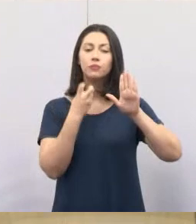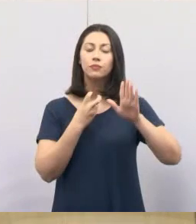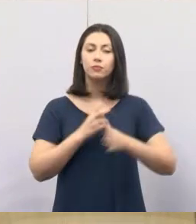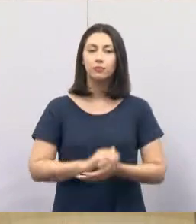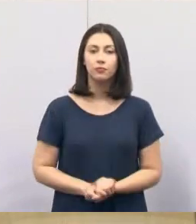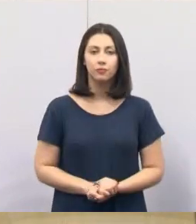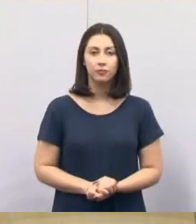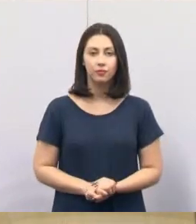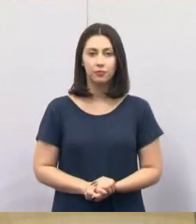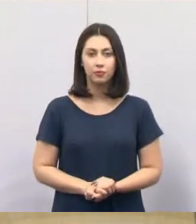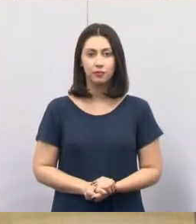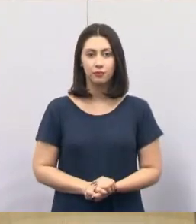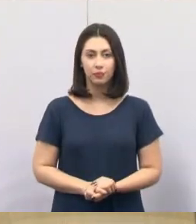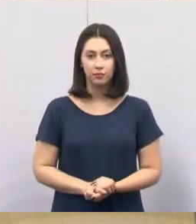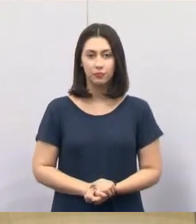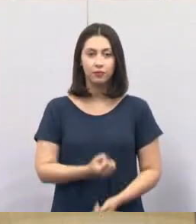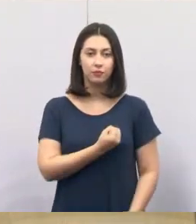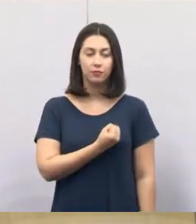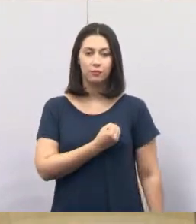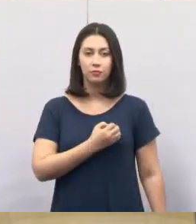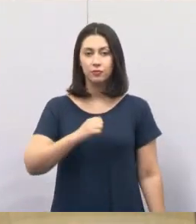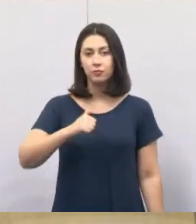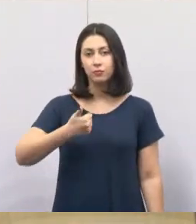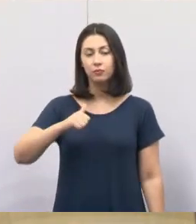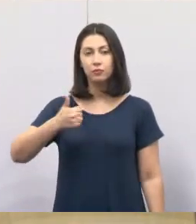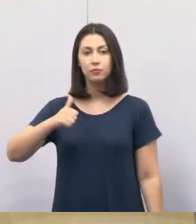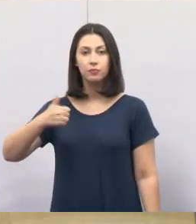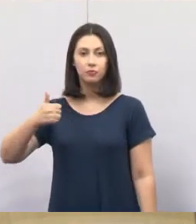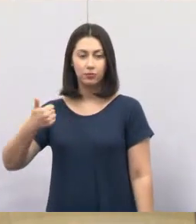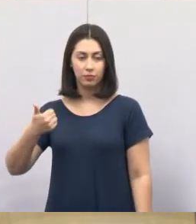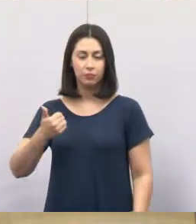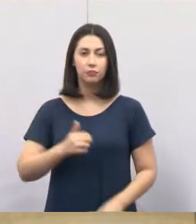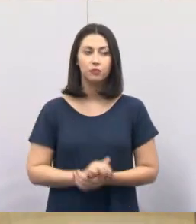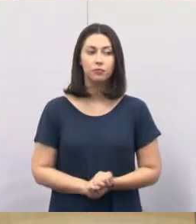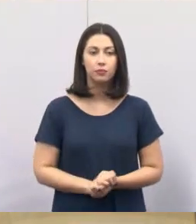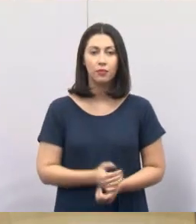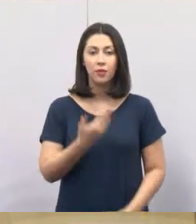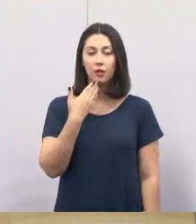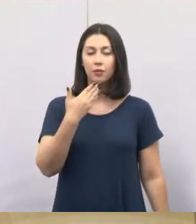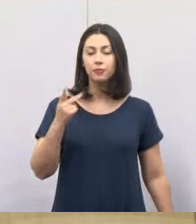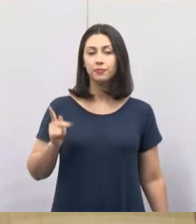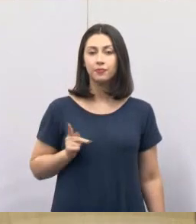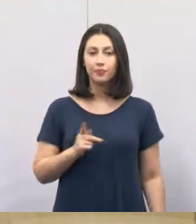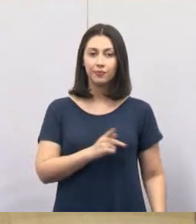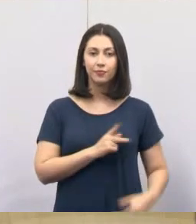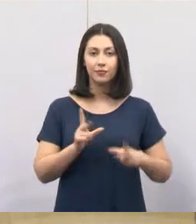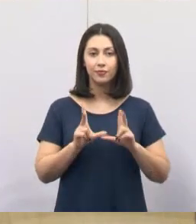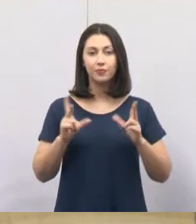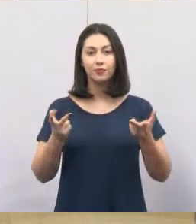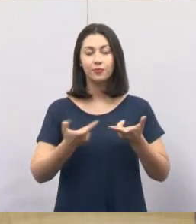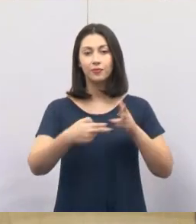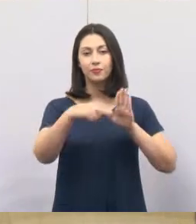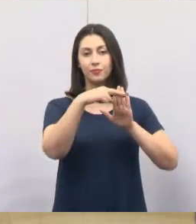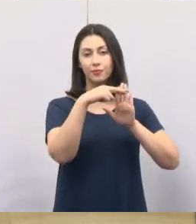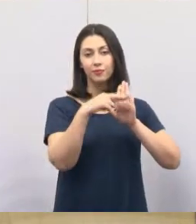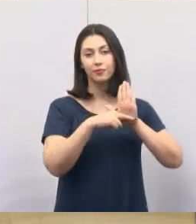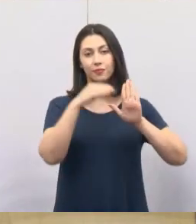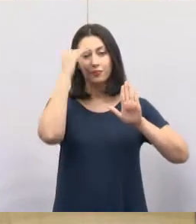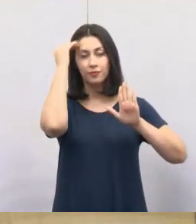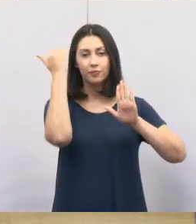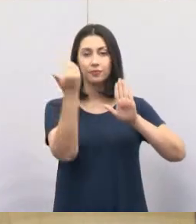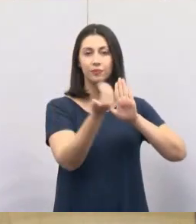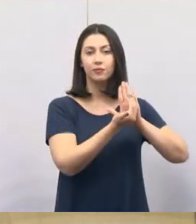do Parque Meia Lua. Moção 1111/2022. Requeremos, excelentíssimo senhor presidente dessa casa, cumprida as formas